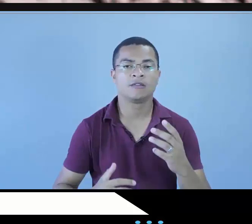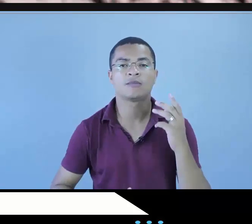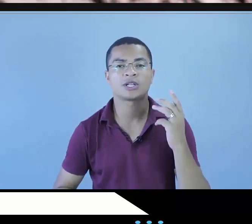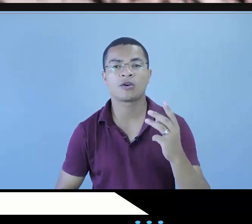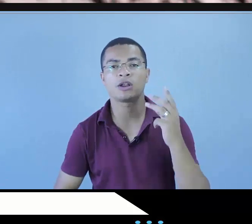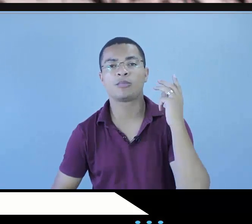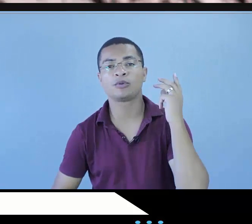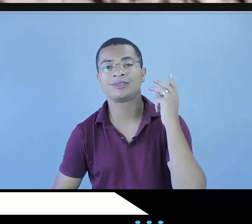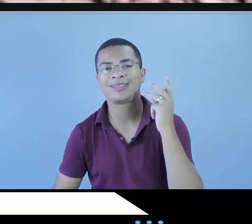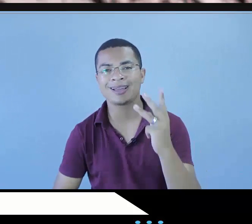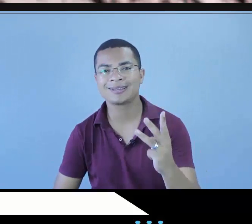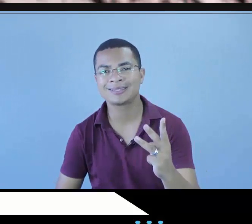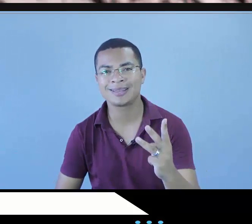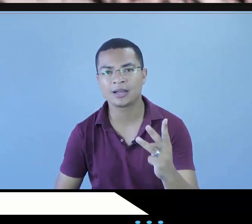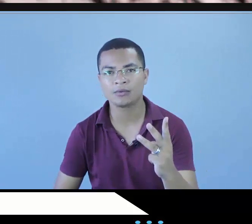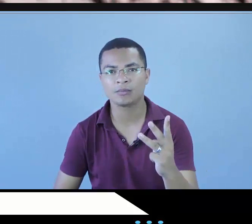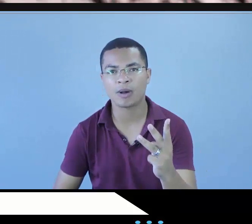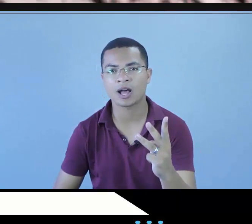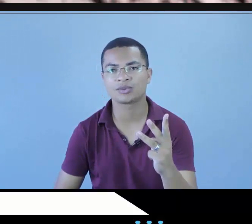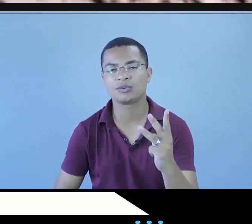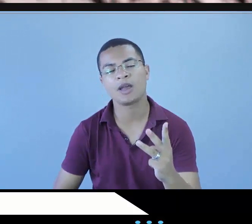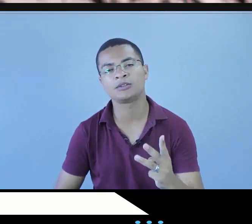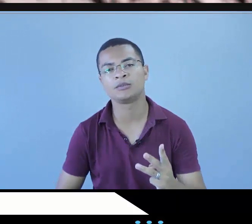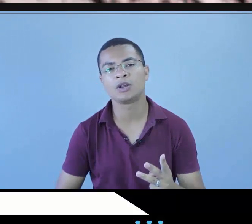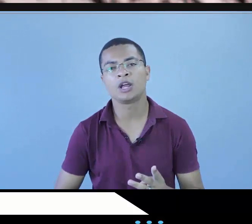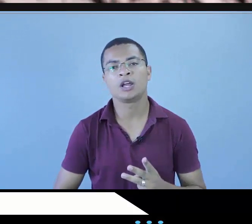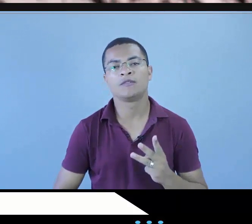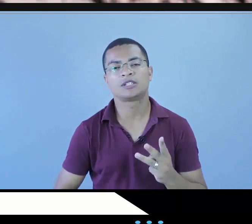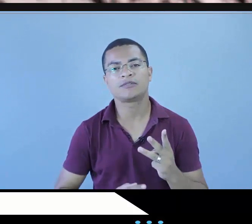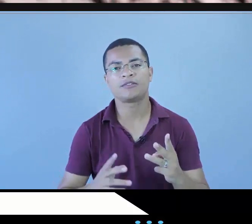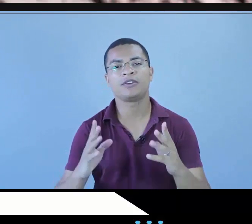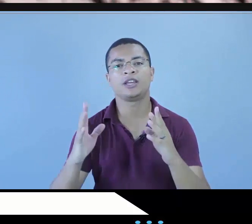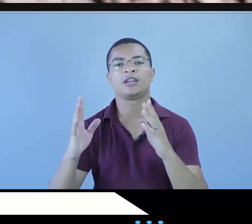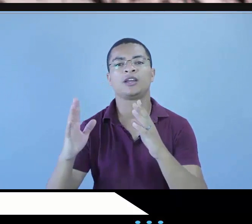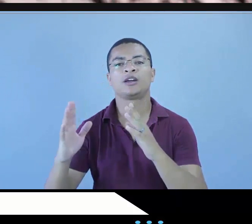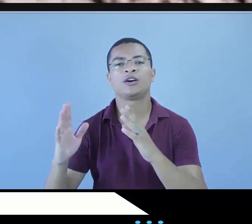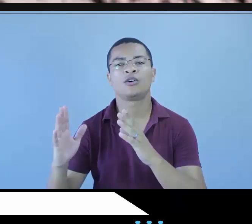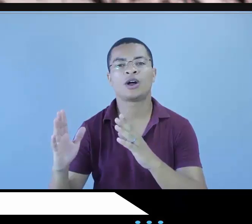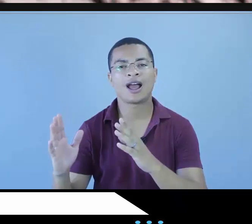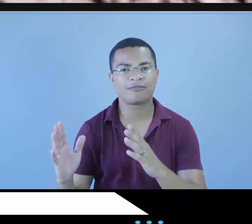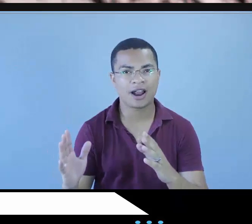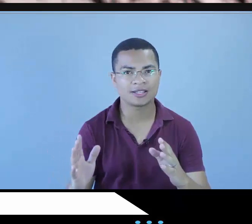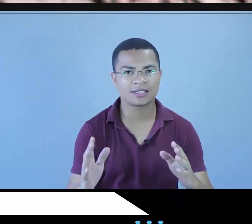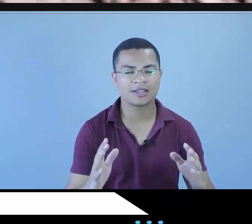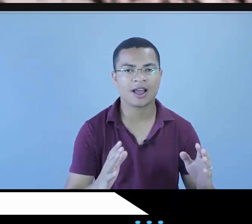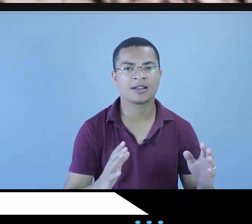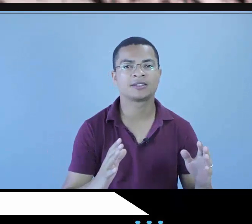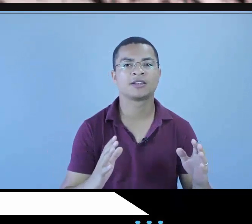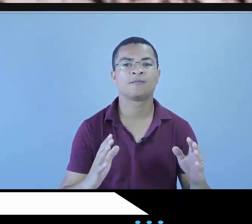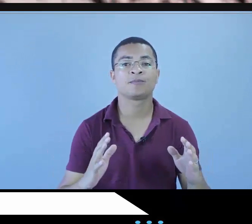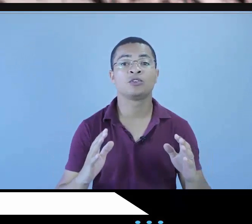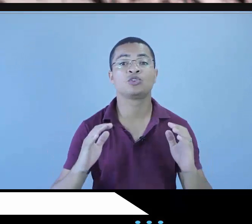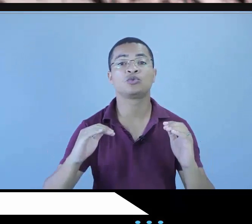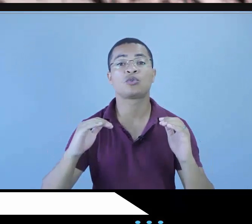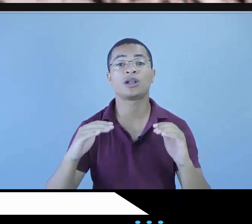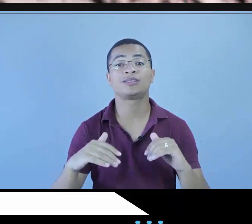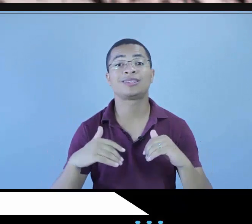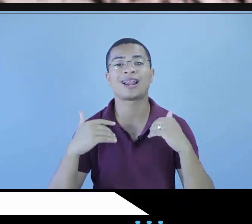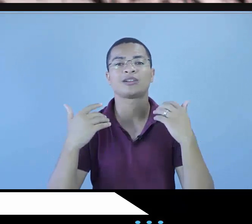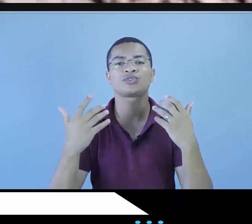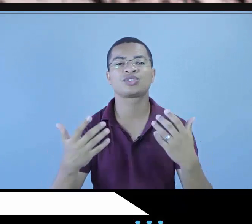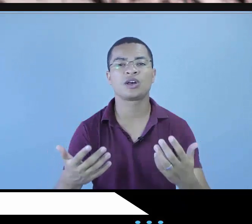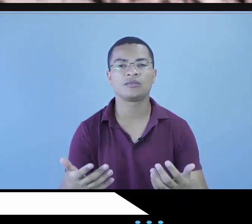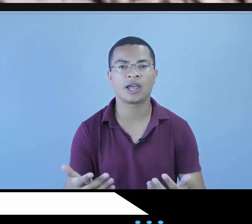frase. Vamos agora para o terceiro passo do método. Você vai ver a frase em sinais junto